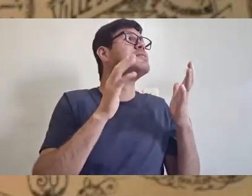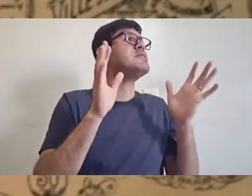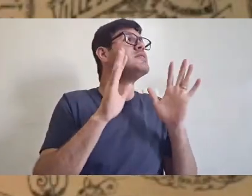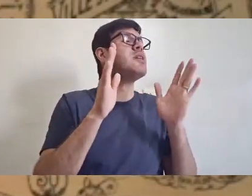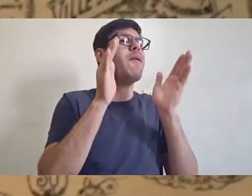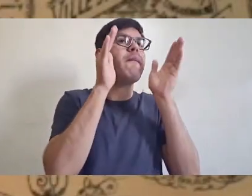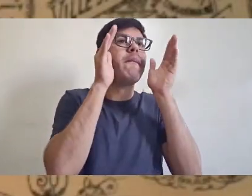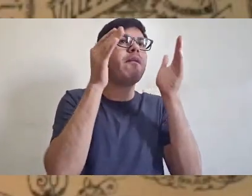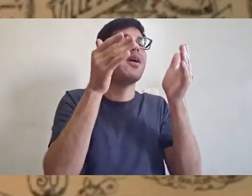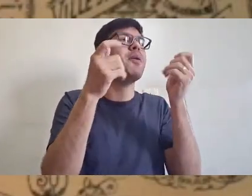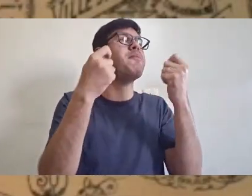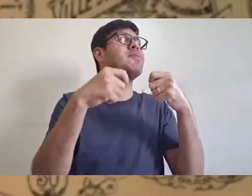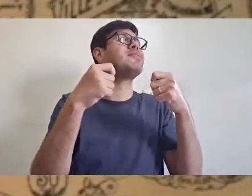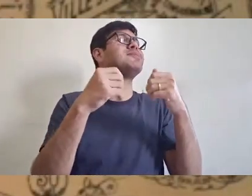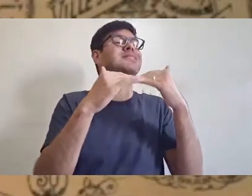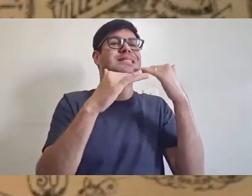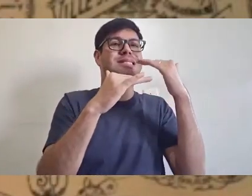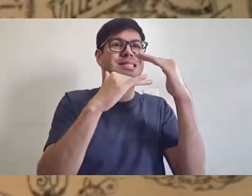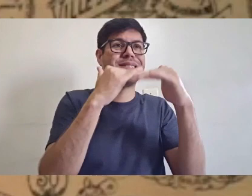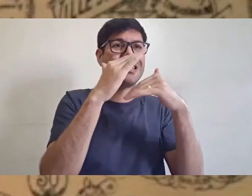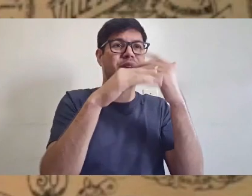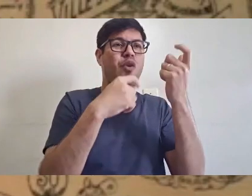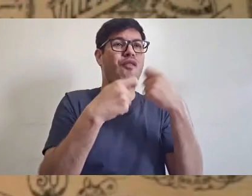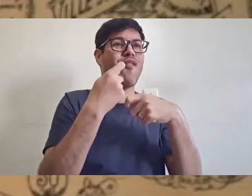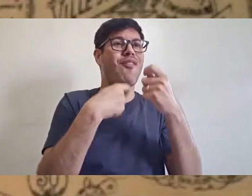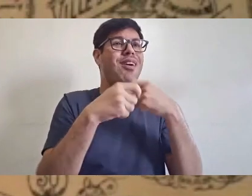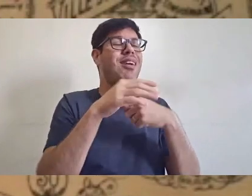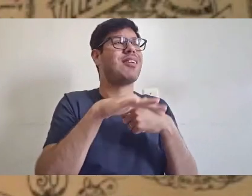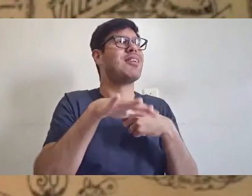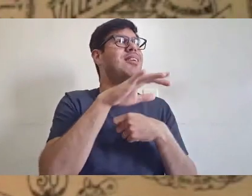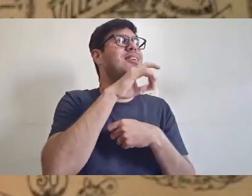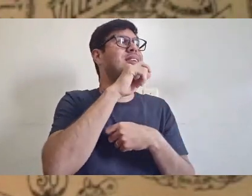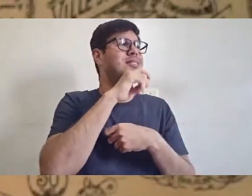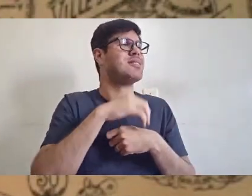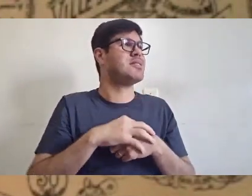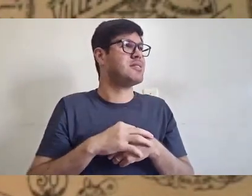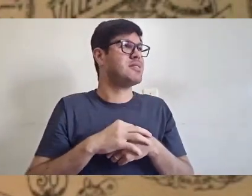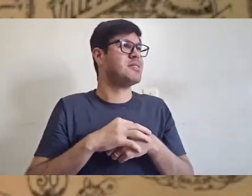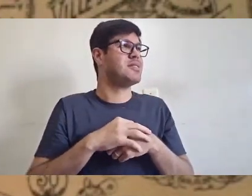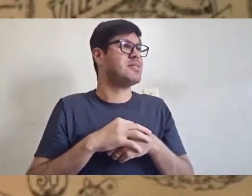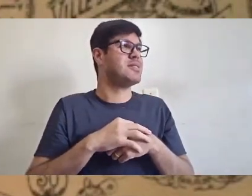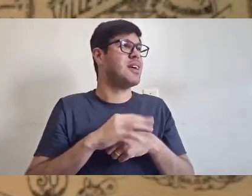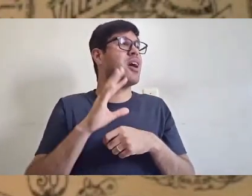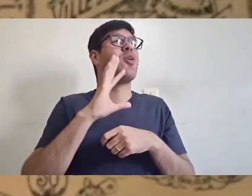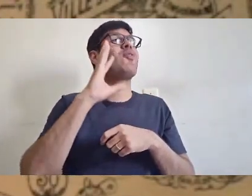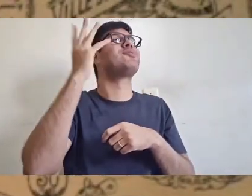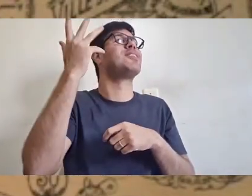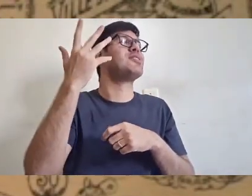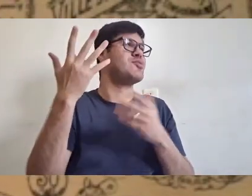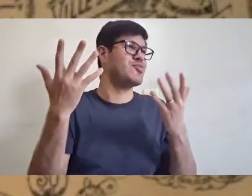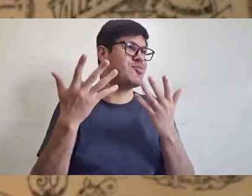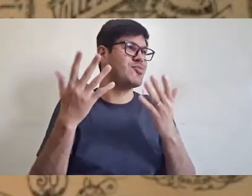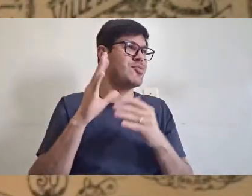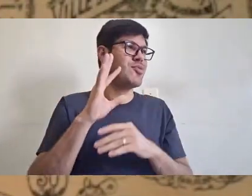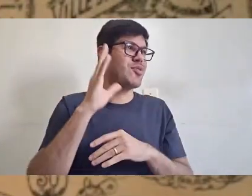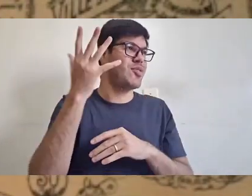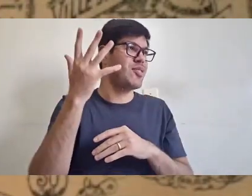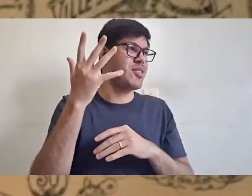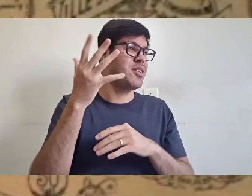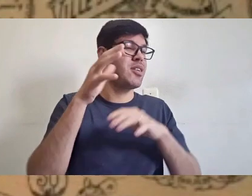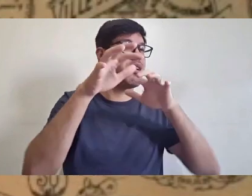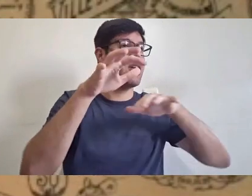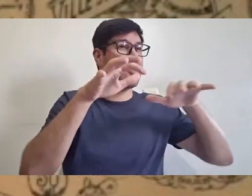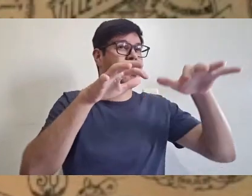que ter, principalmente em mente, o desenvolvimento econômico da cidade. O que está ocorrendo com Araras